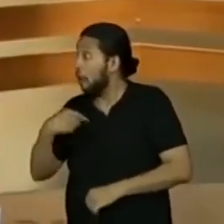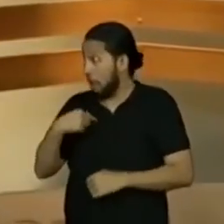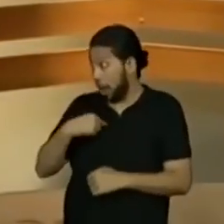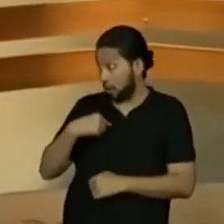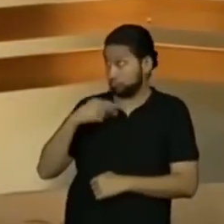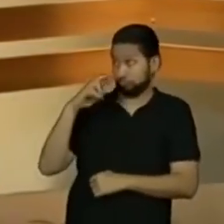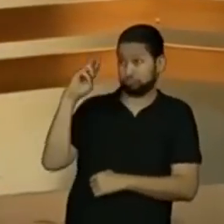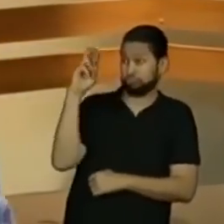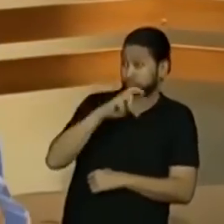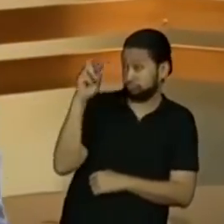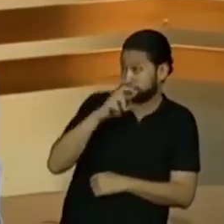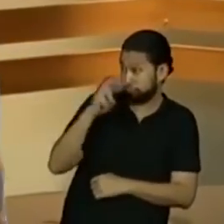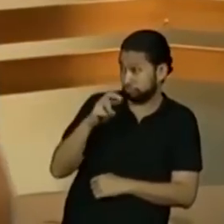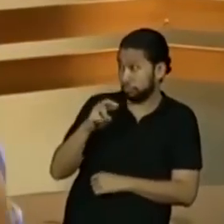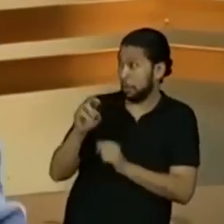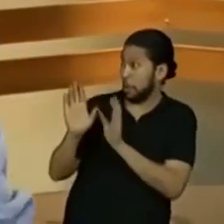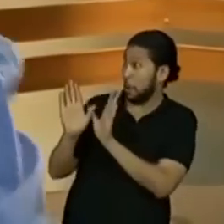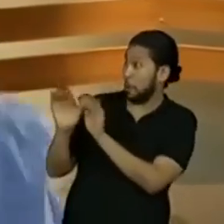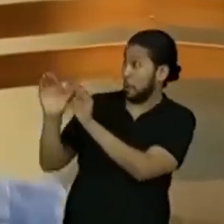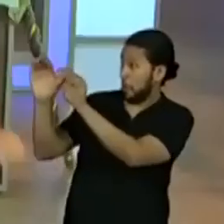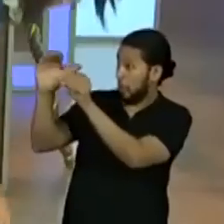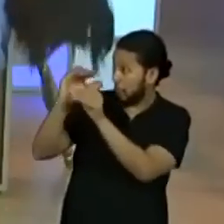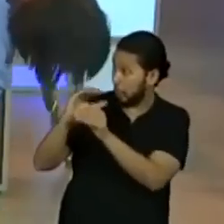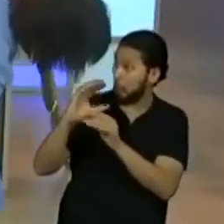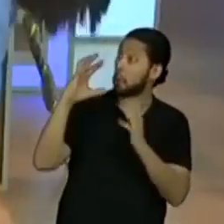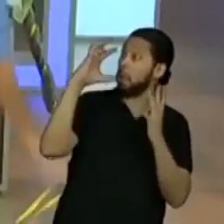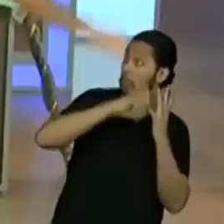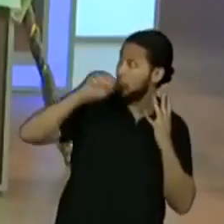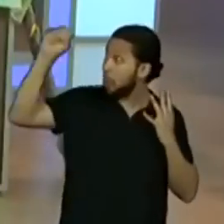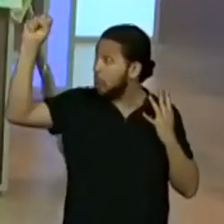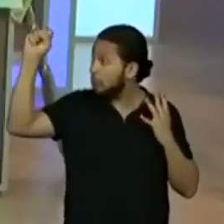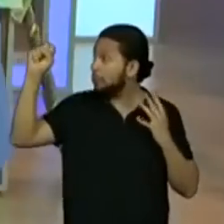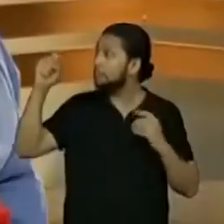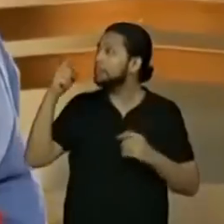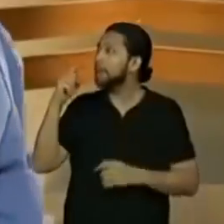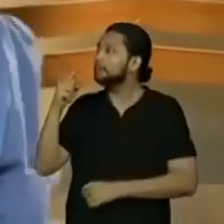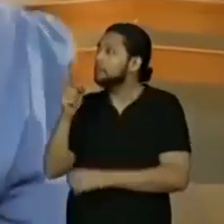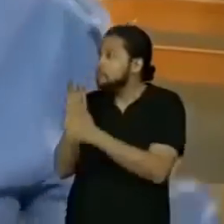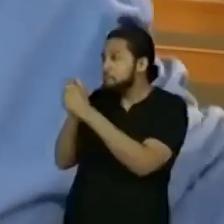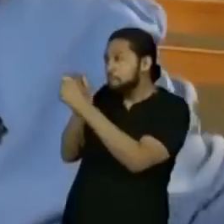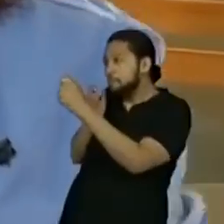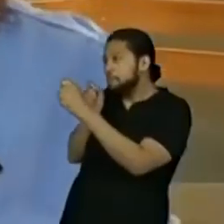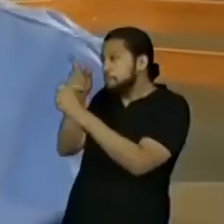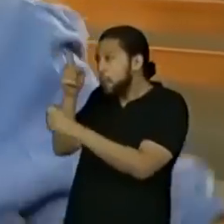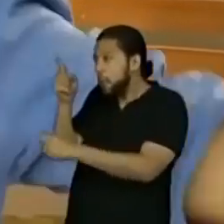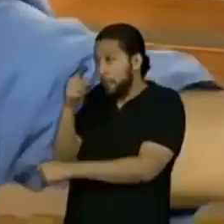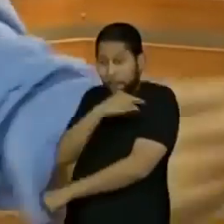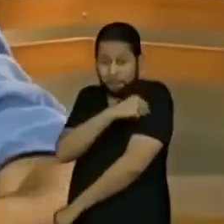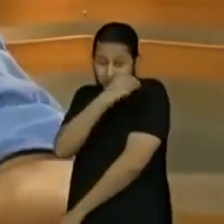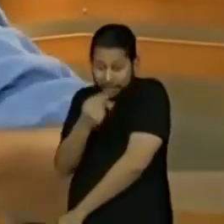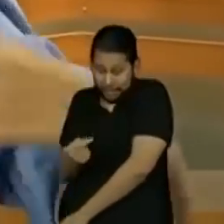guarda, veio um pássaro, roubou uma maçã e ele deixou cair essa pena. O pai, então,